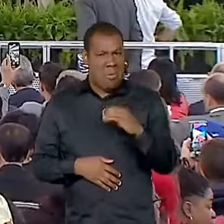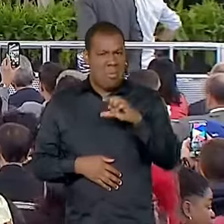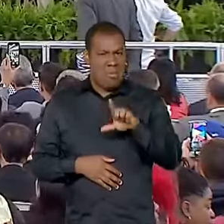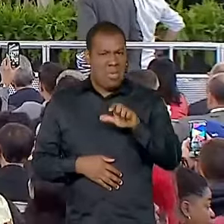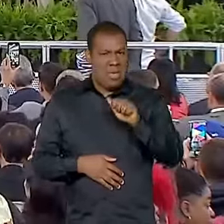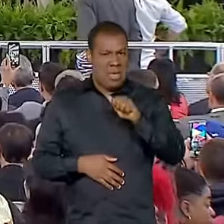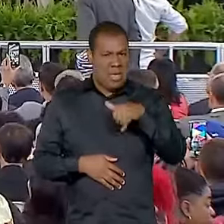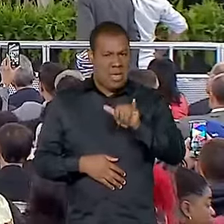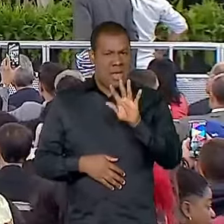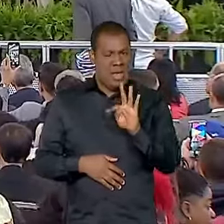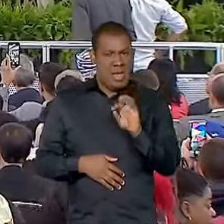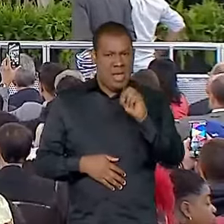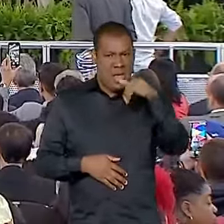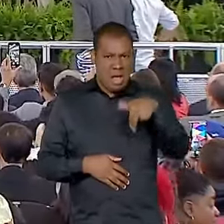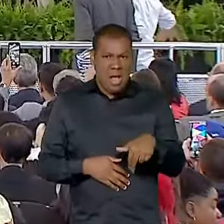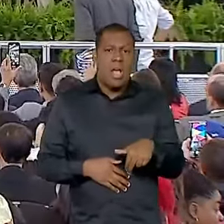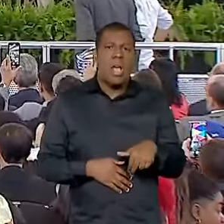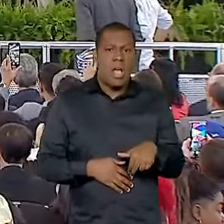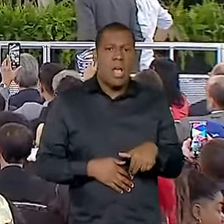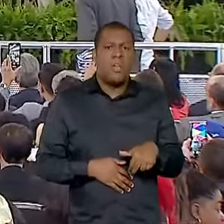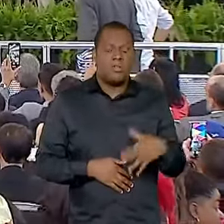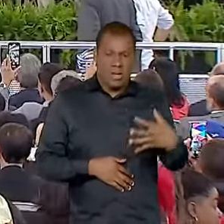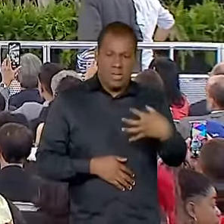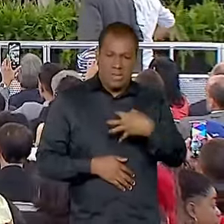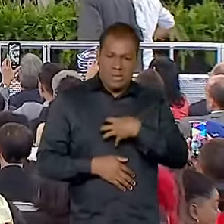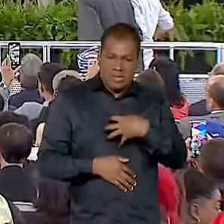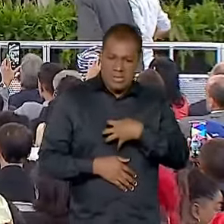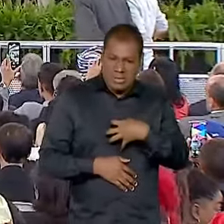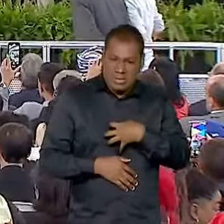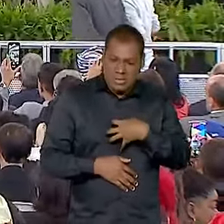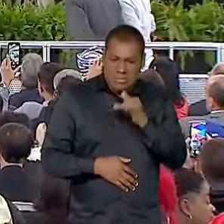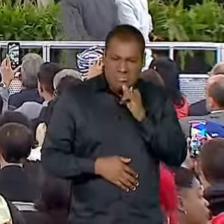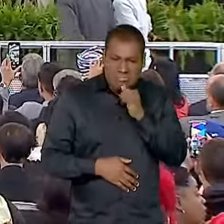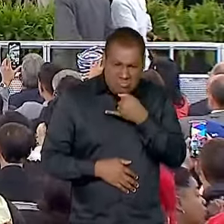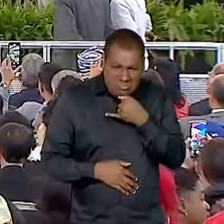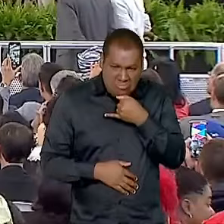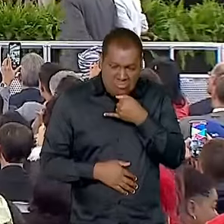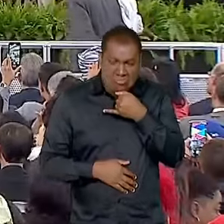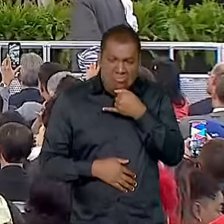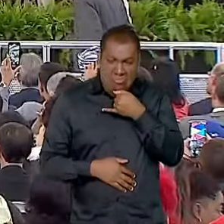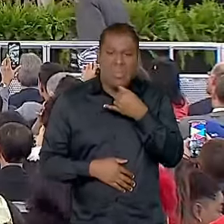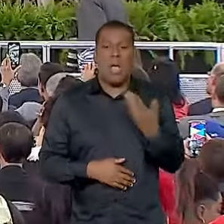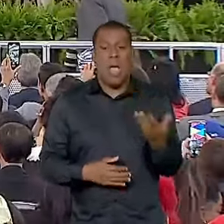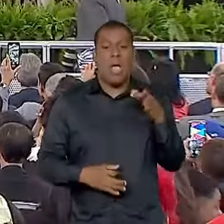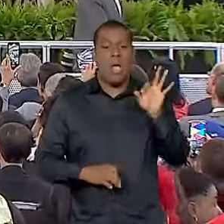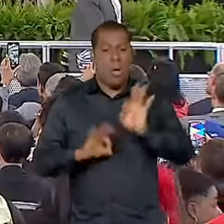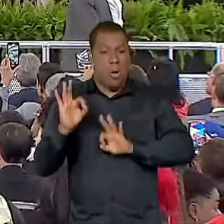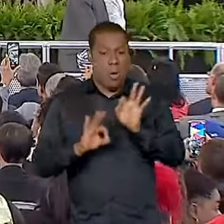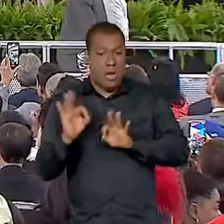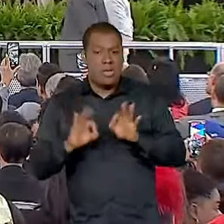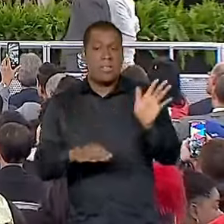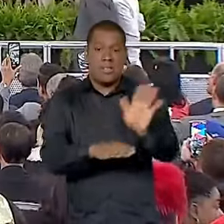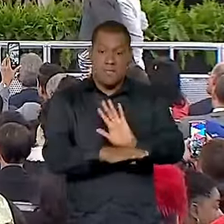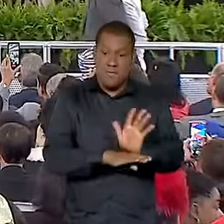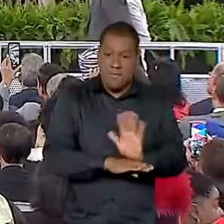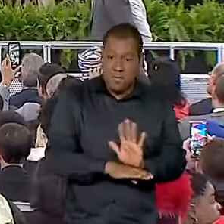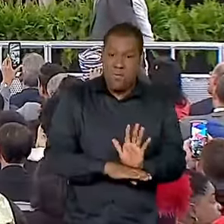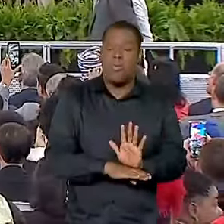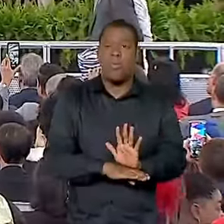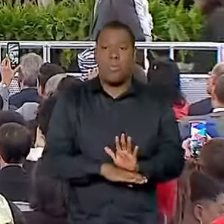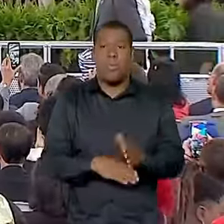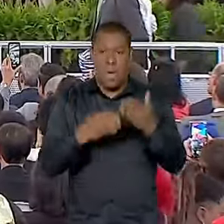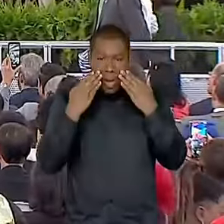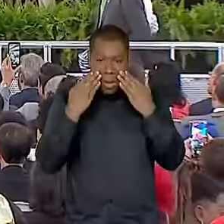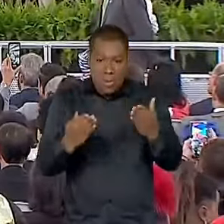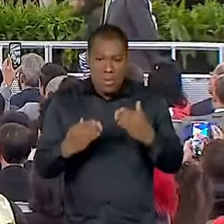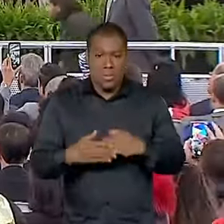dor em arte. E esse acontecimento, que nos causa tristeza e revolta,